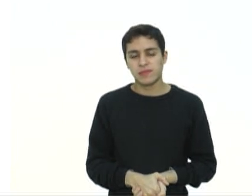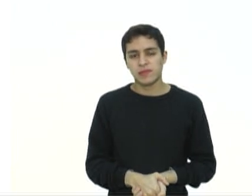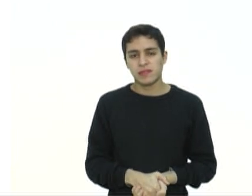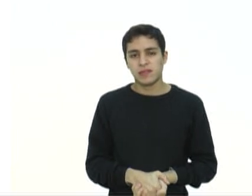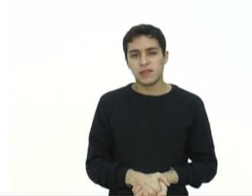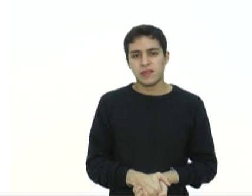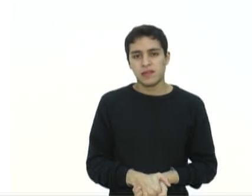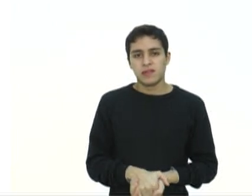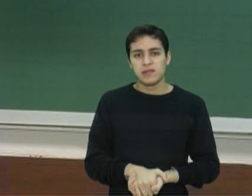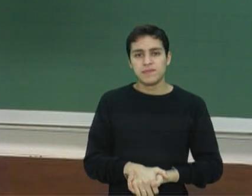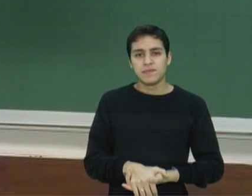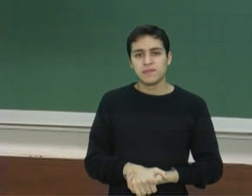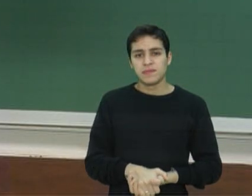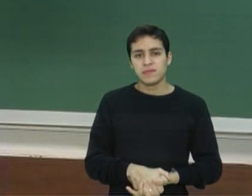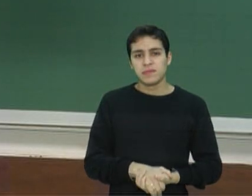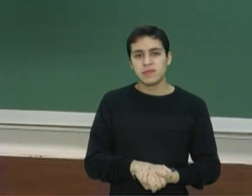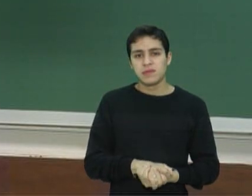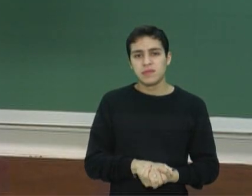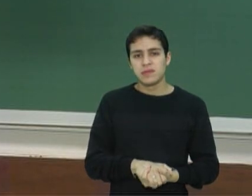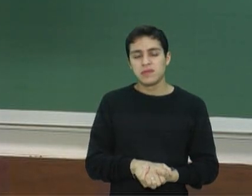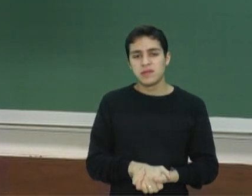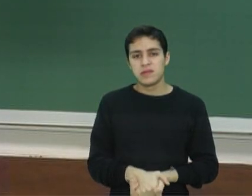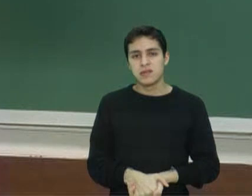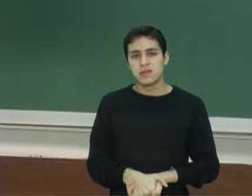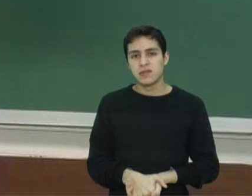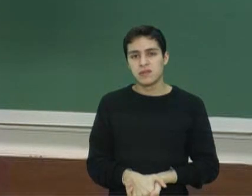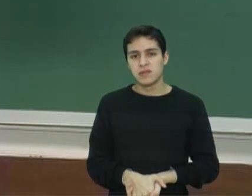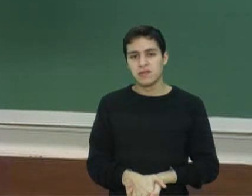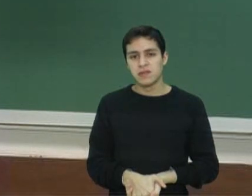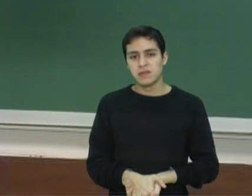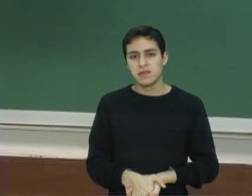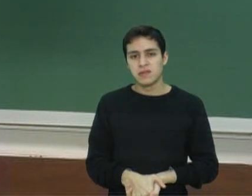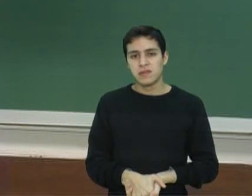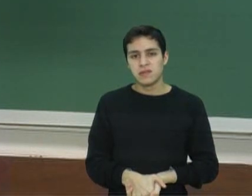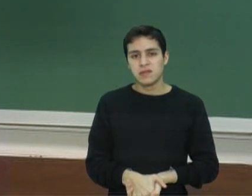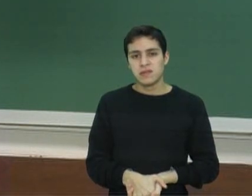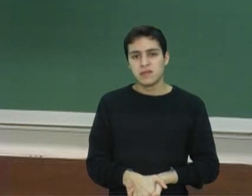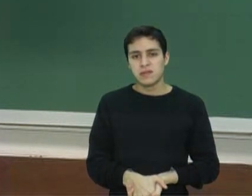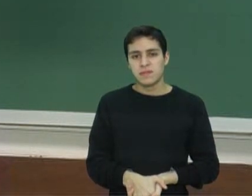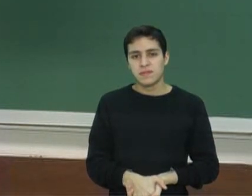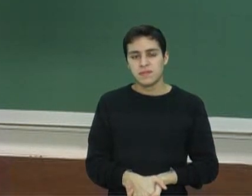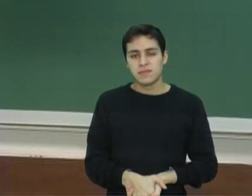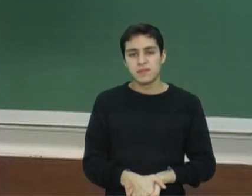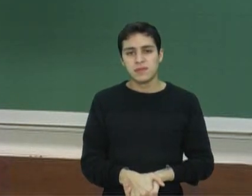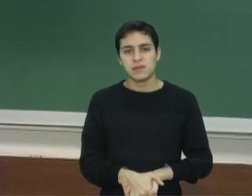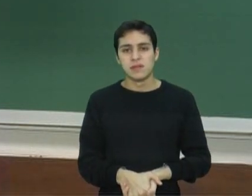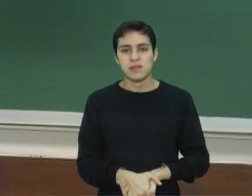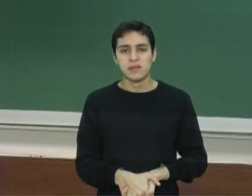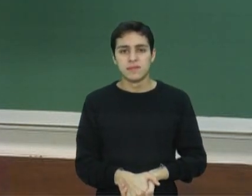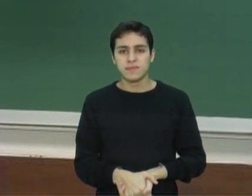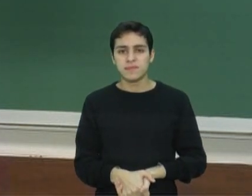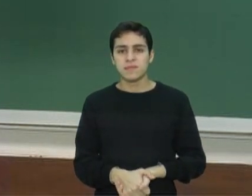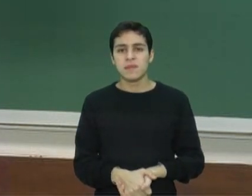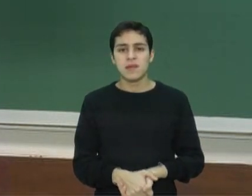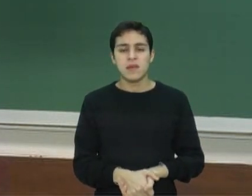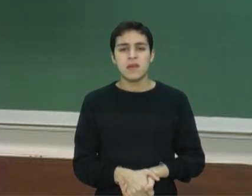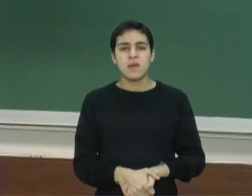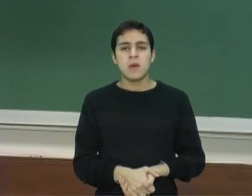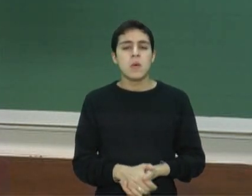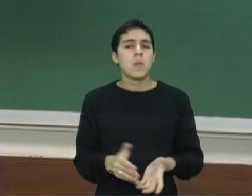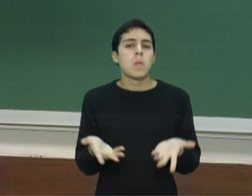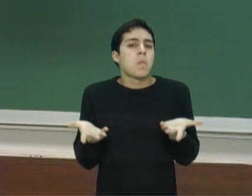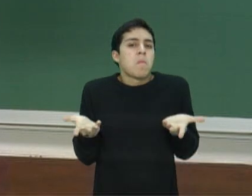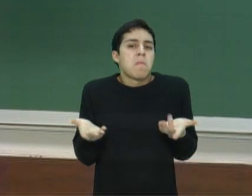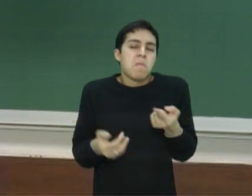Então, tu vas a utilizar fortuna, ciudad ou a palavra capital. Qual é a palavra?